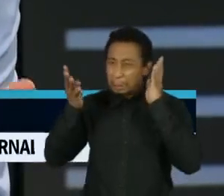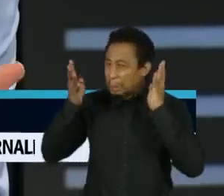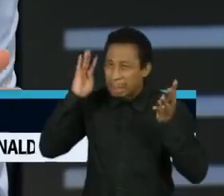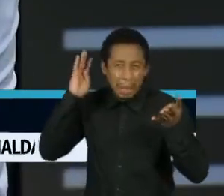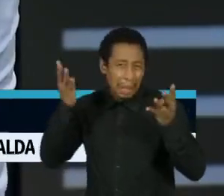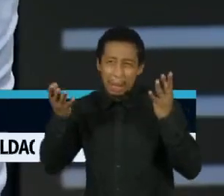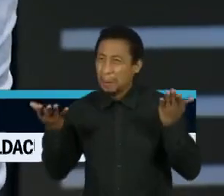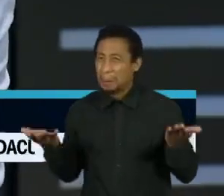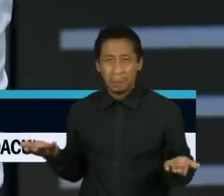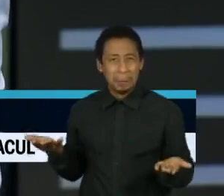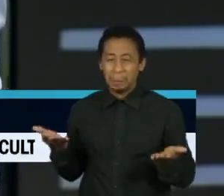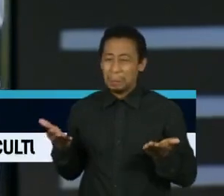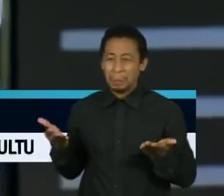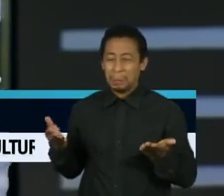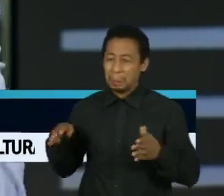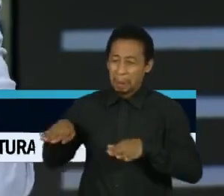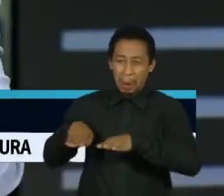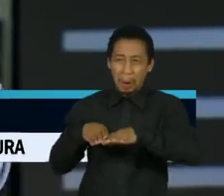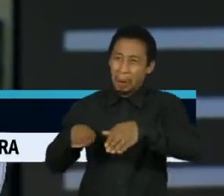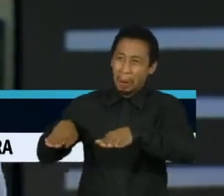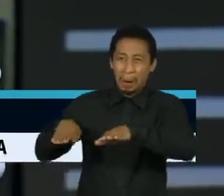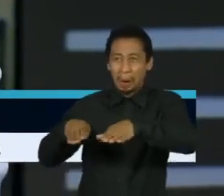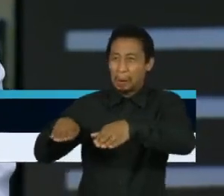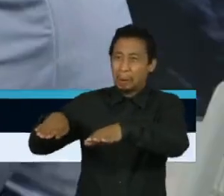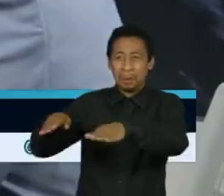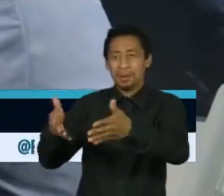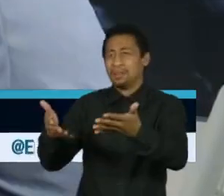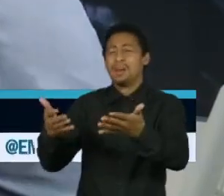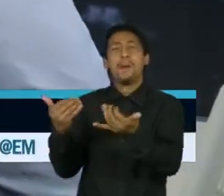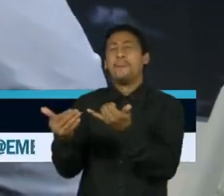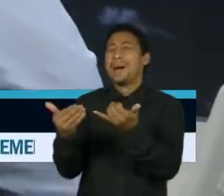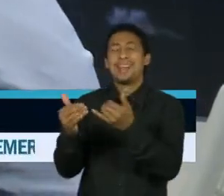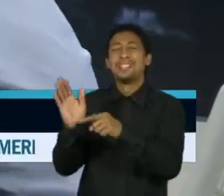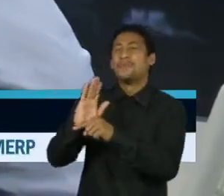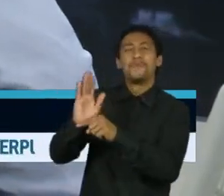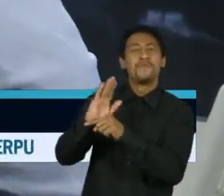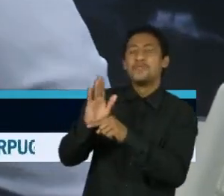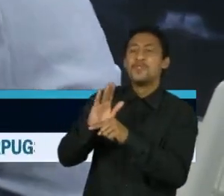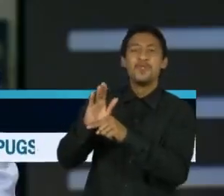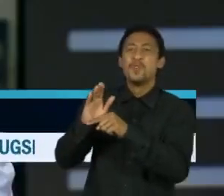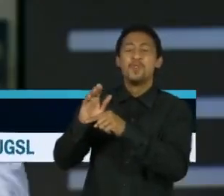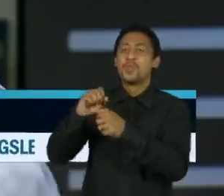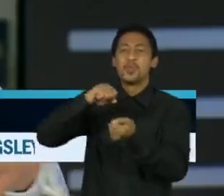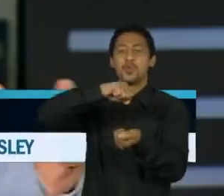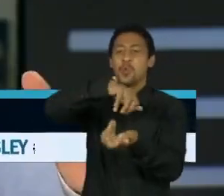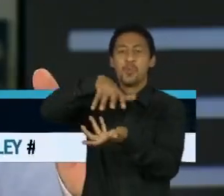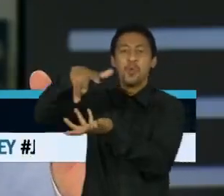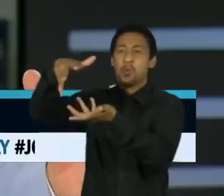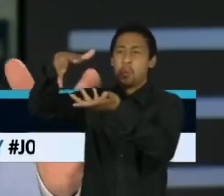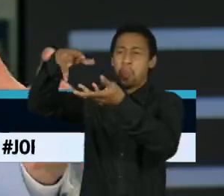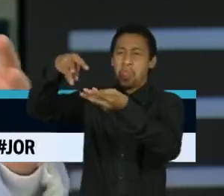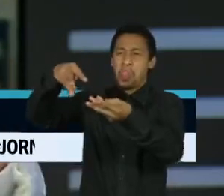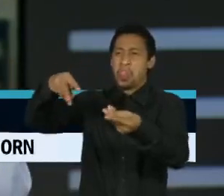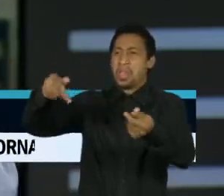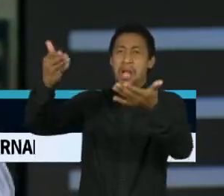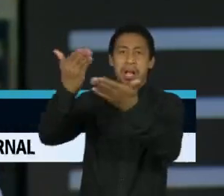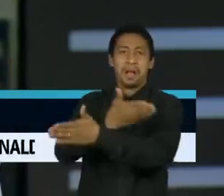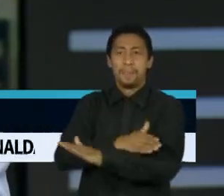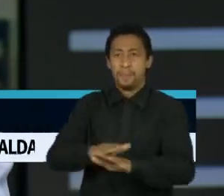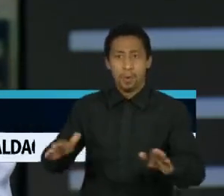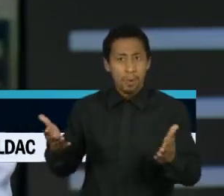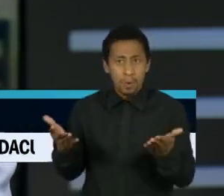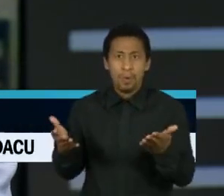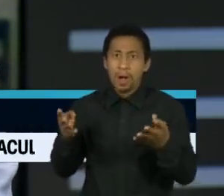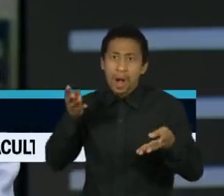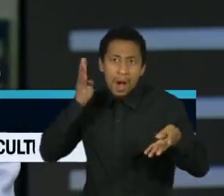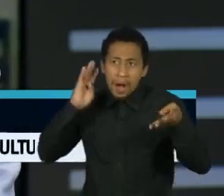coisa tosca, parece um filme do... aqueles filmes horríveis, né, de fim do mundo e tal, aqueles caminhões horríveis chegando